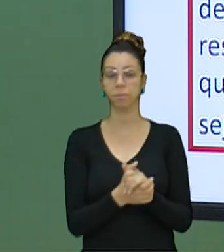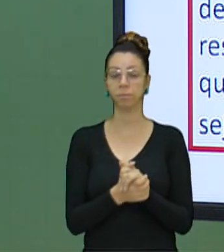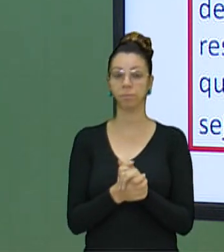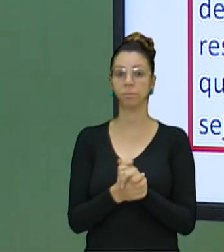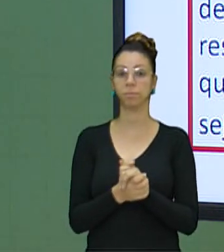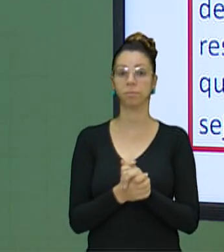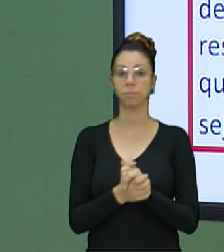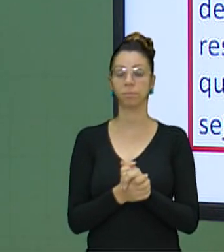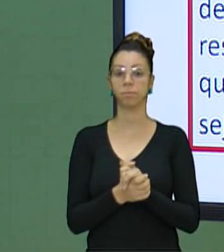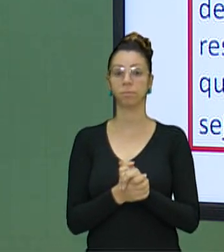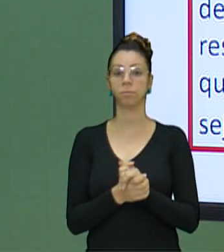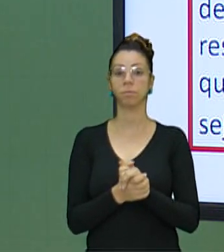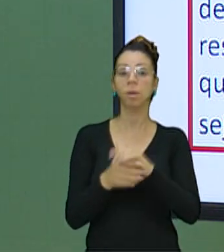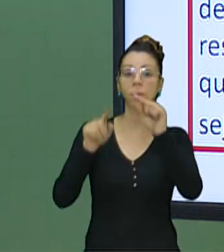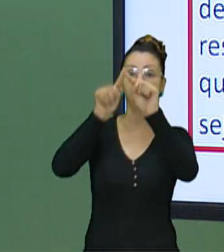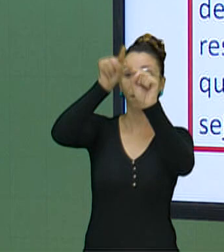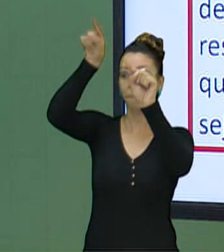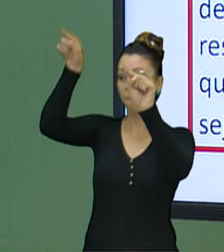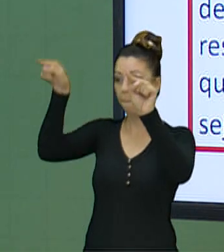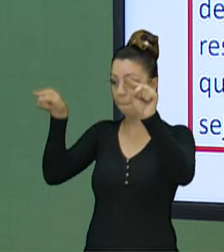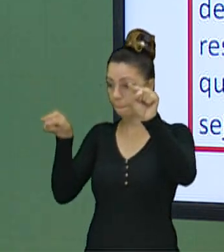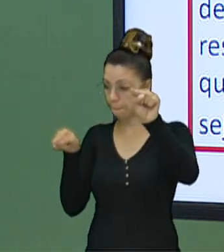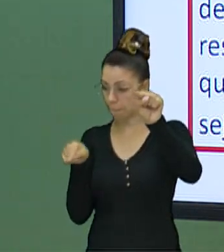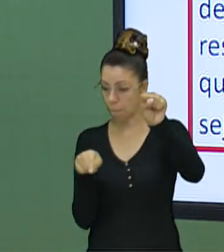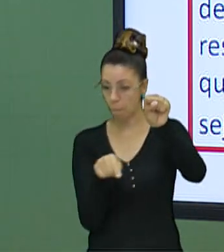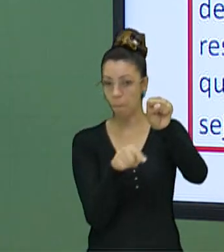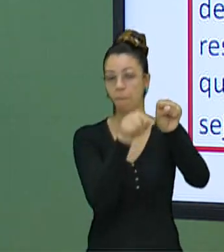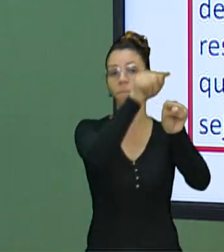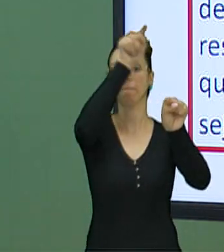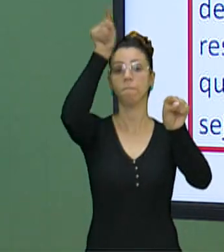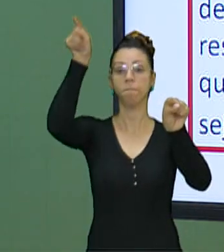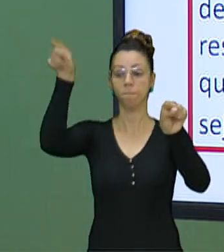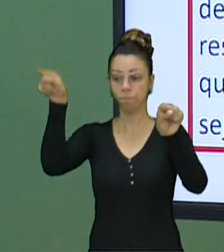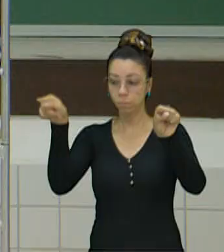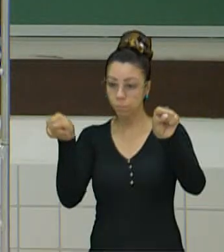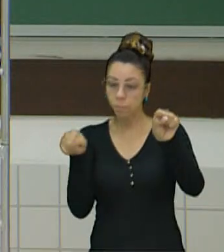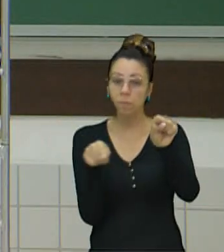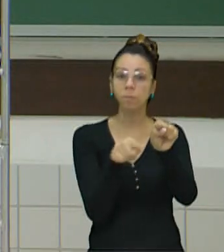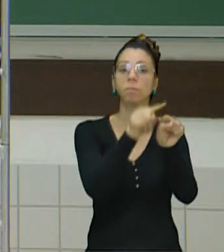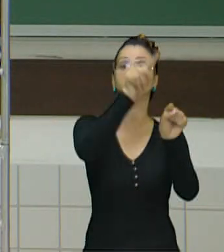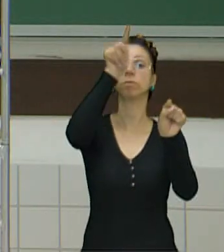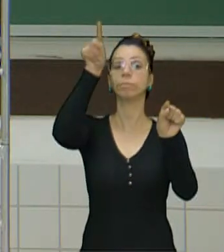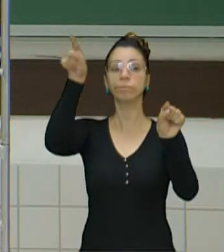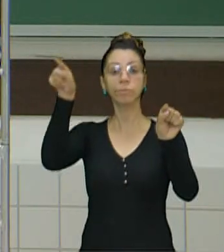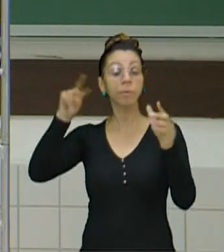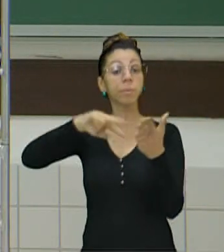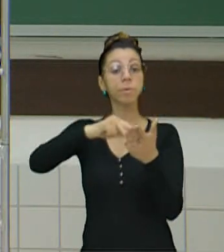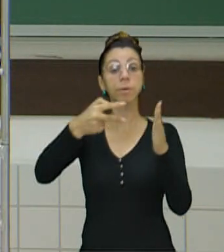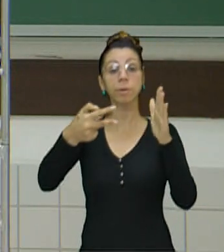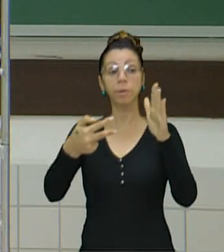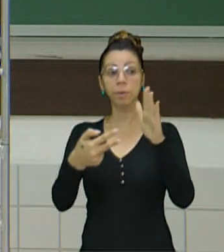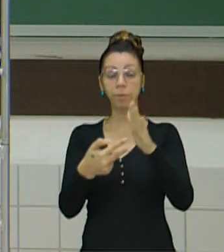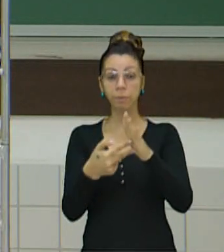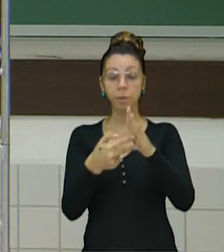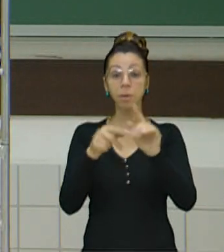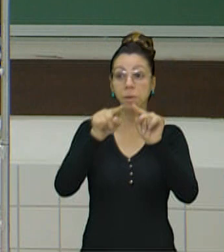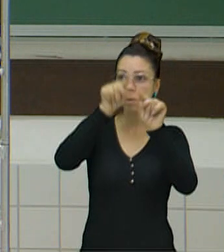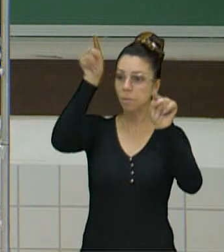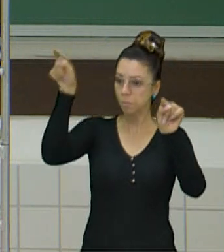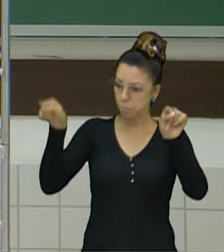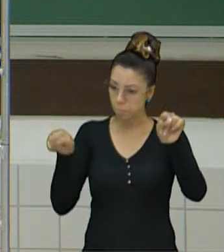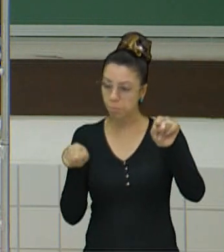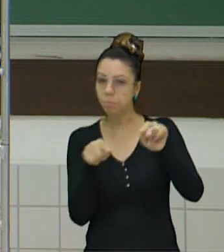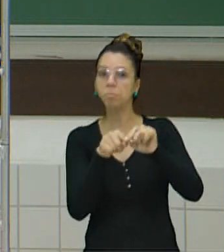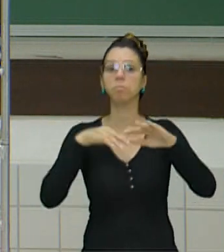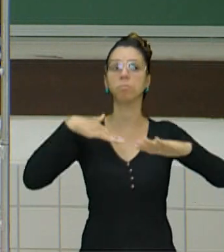está fazendo seu movimento circular, certo? Isso significa que, durante esse movimento